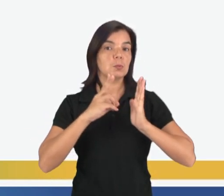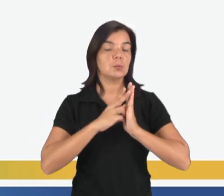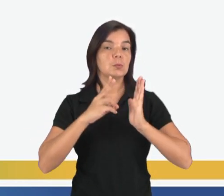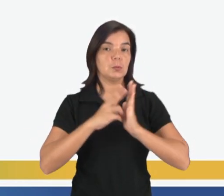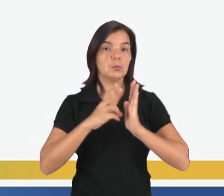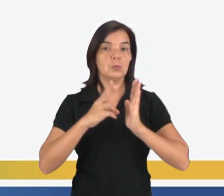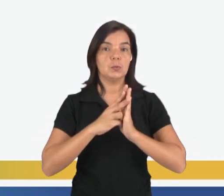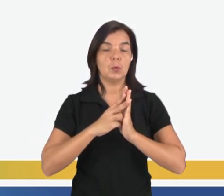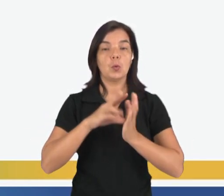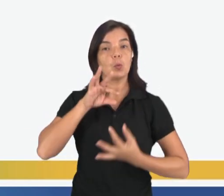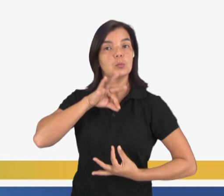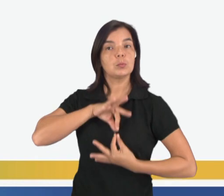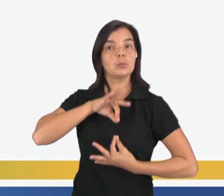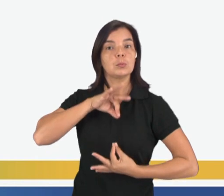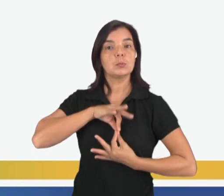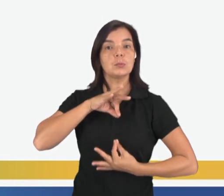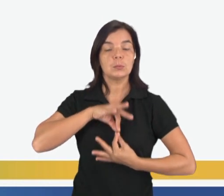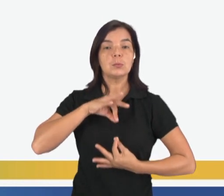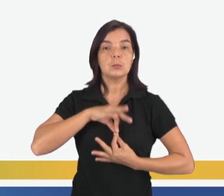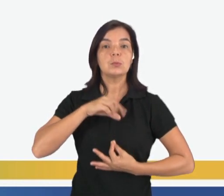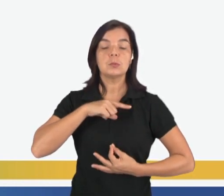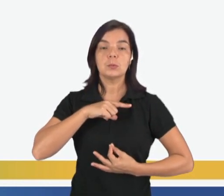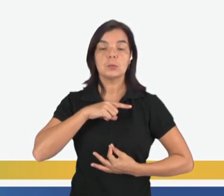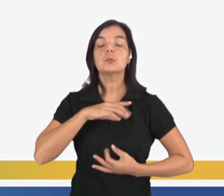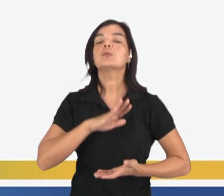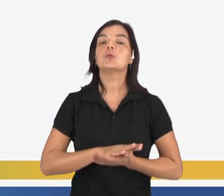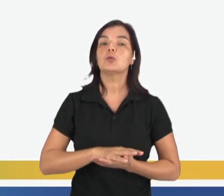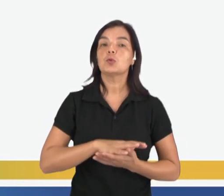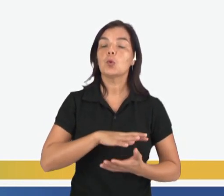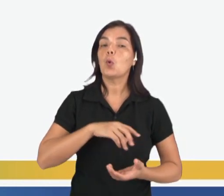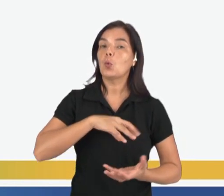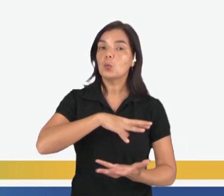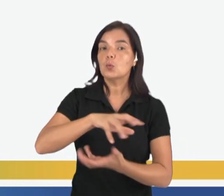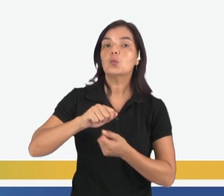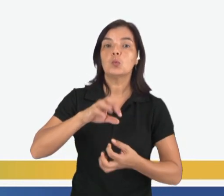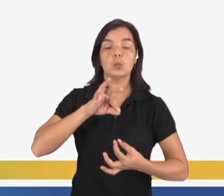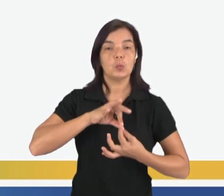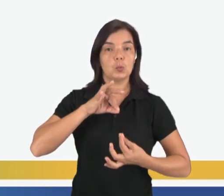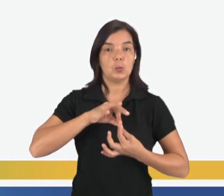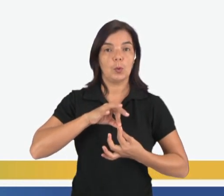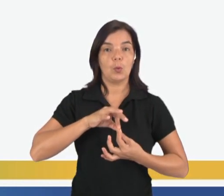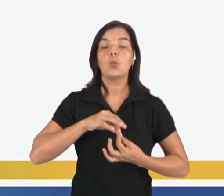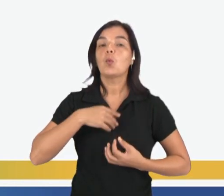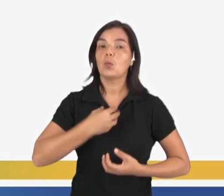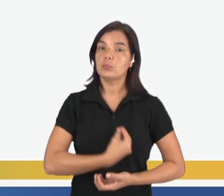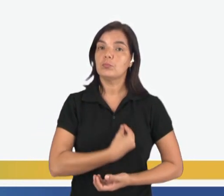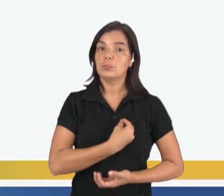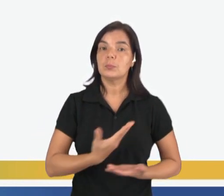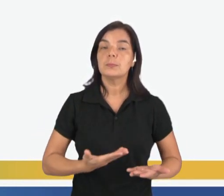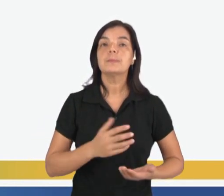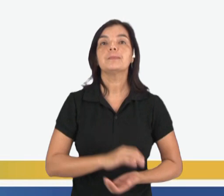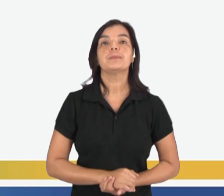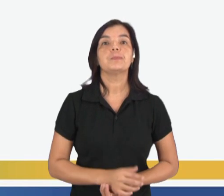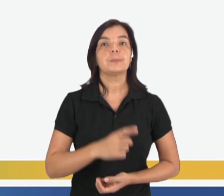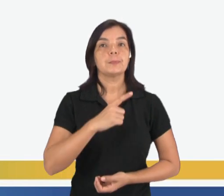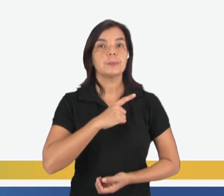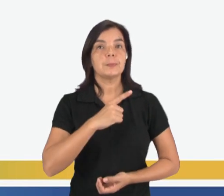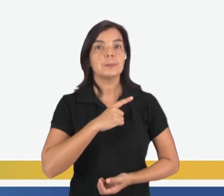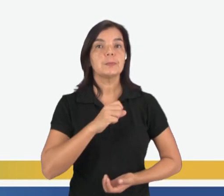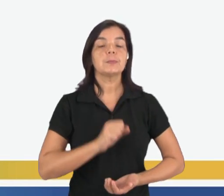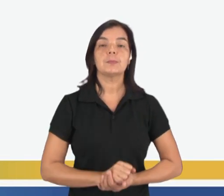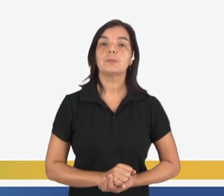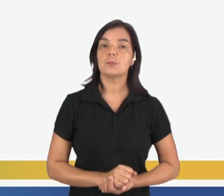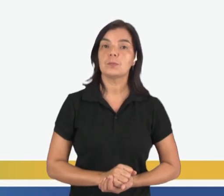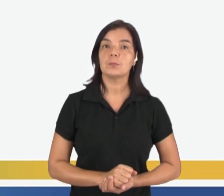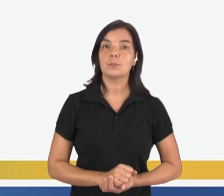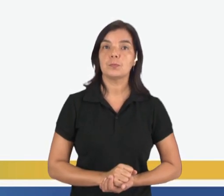como um ser espiritual que faz a transição do mundo espiritual com o mundo material. Nós temos